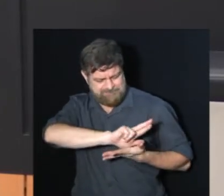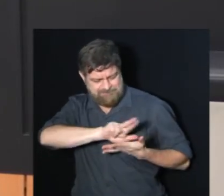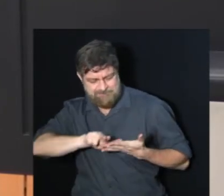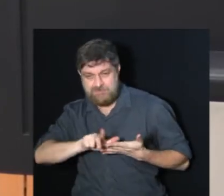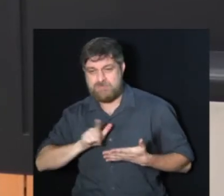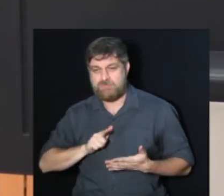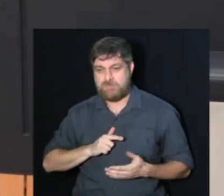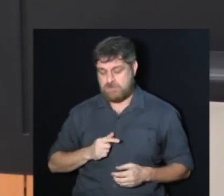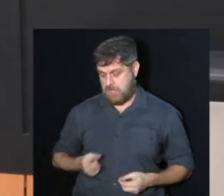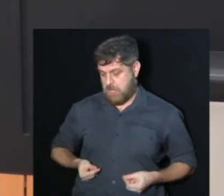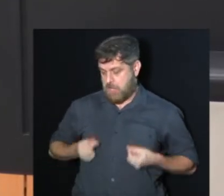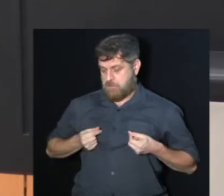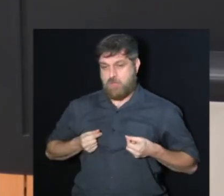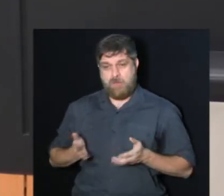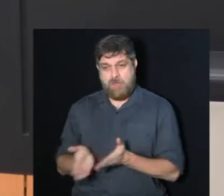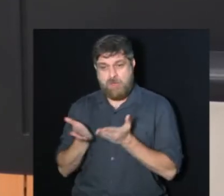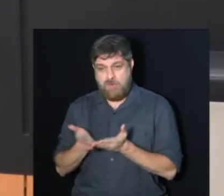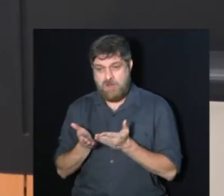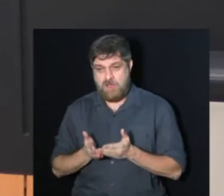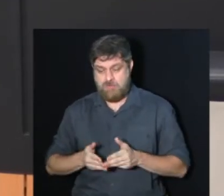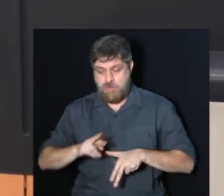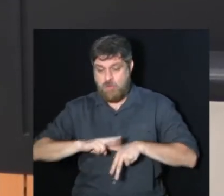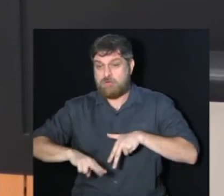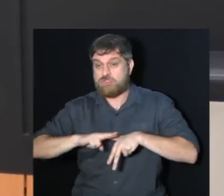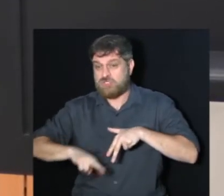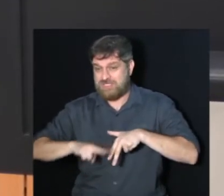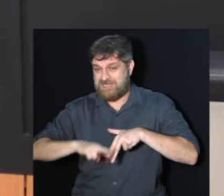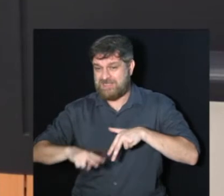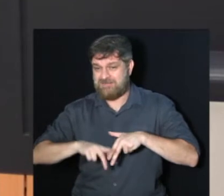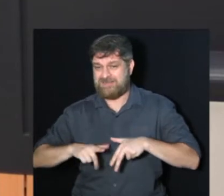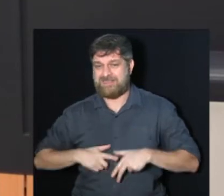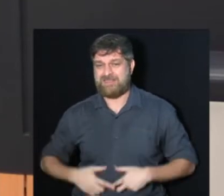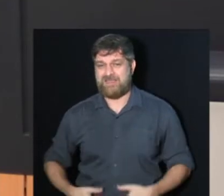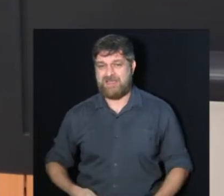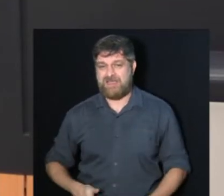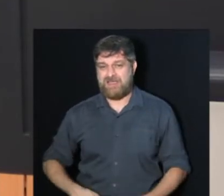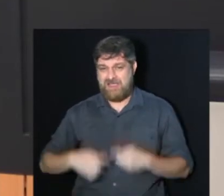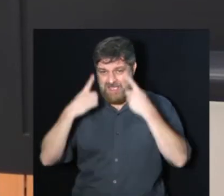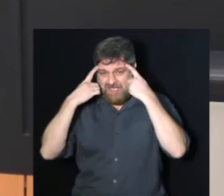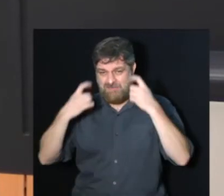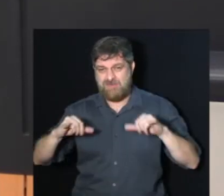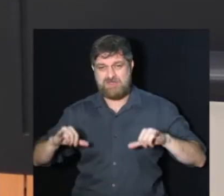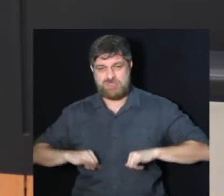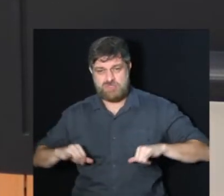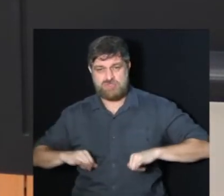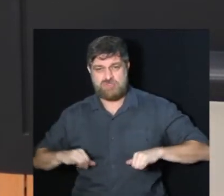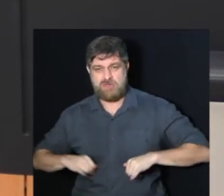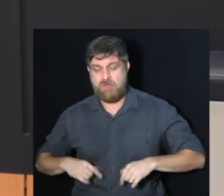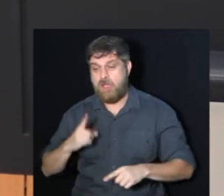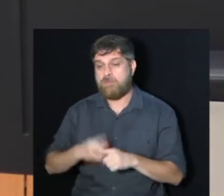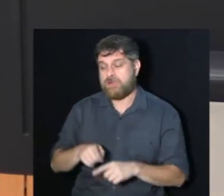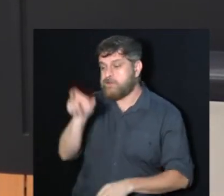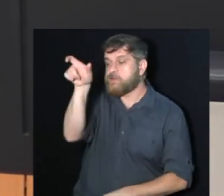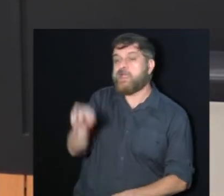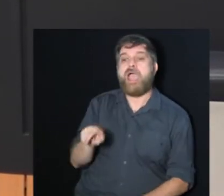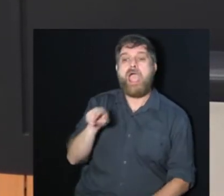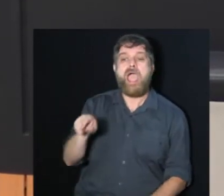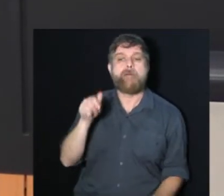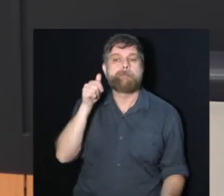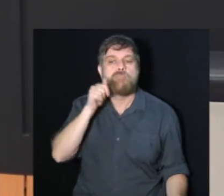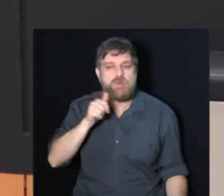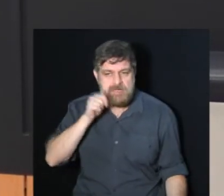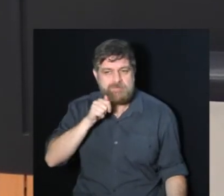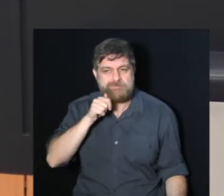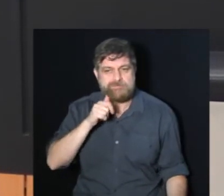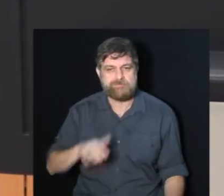condição social ou orientação sexual, sofrem algum tipo de violência, simplesmente porque são mulheres.